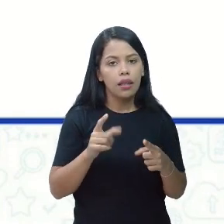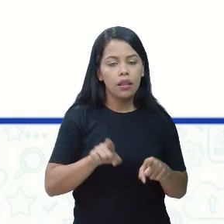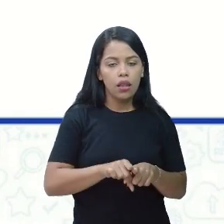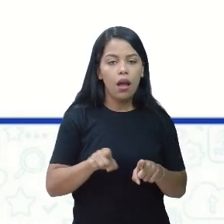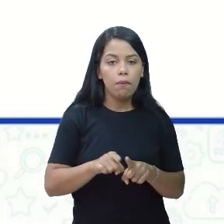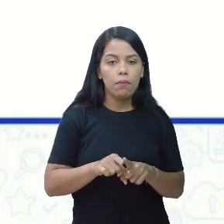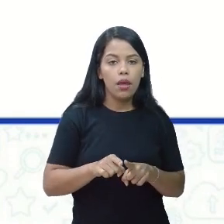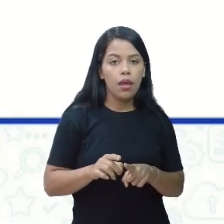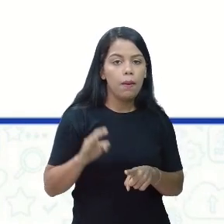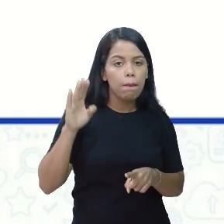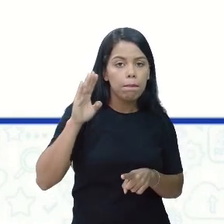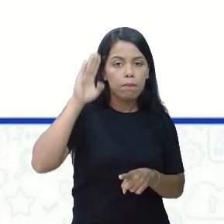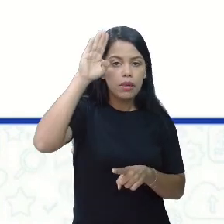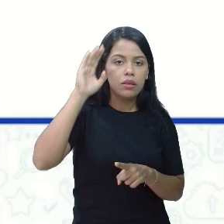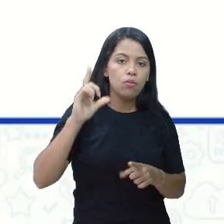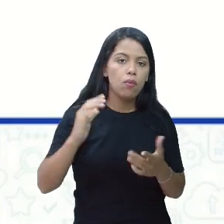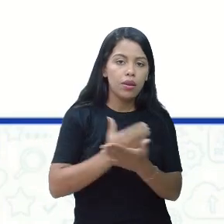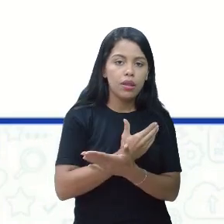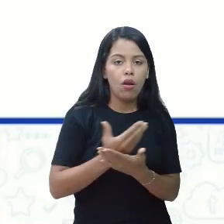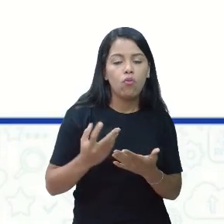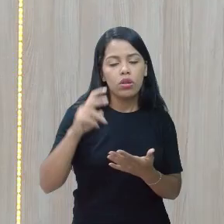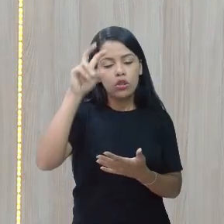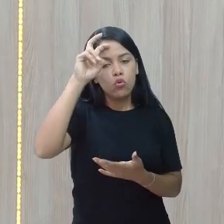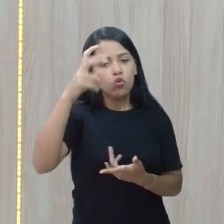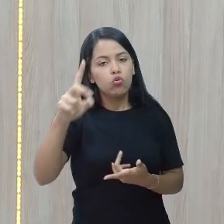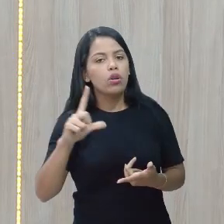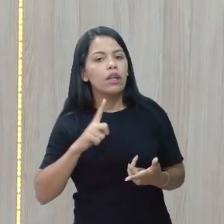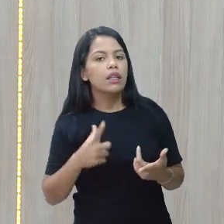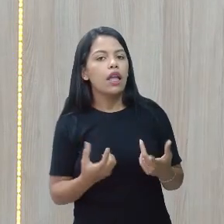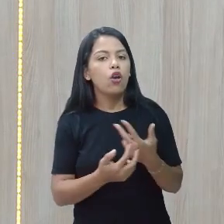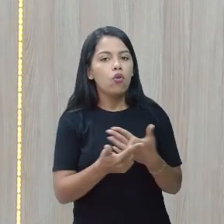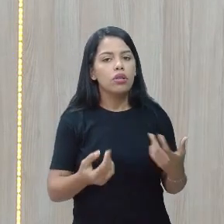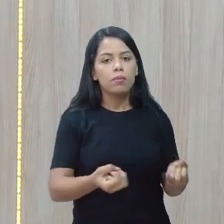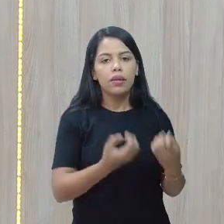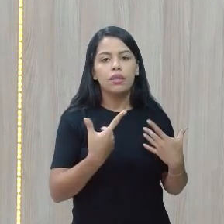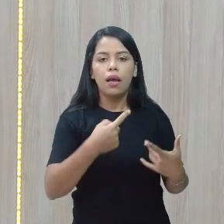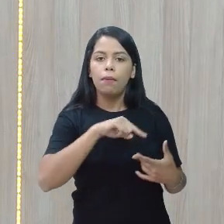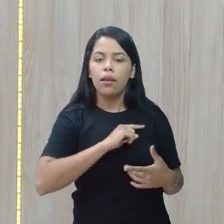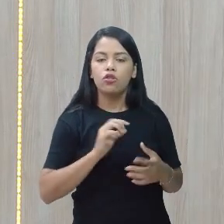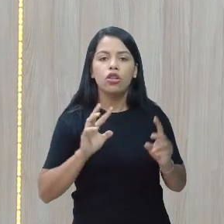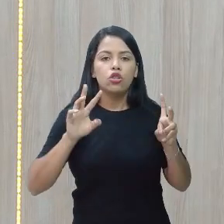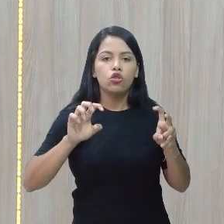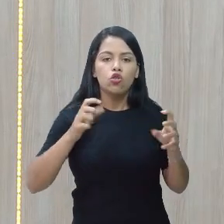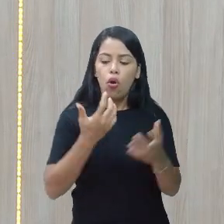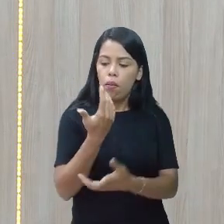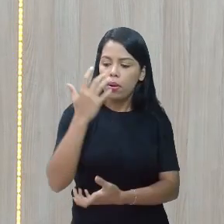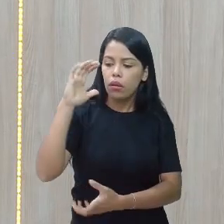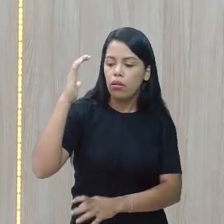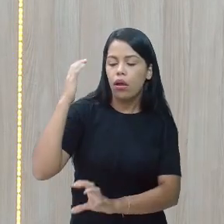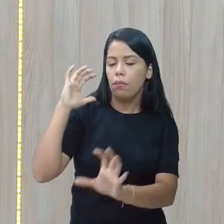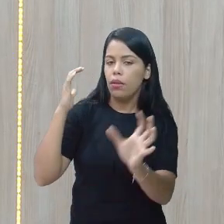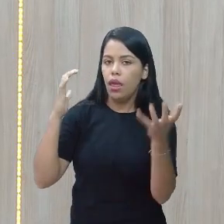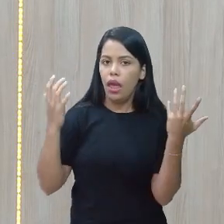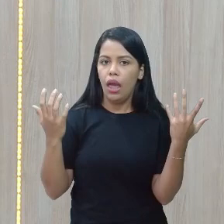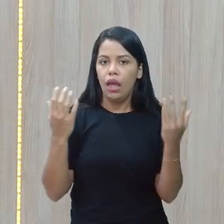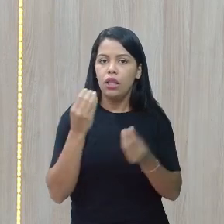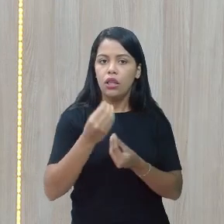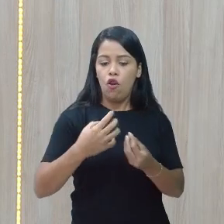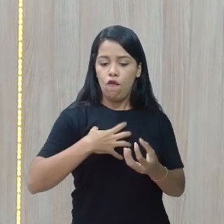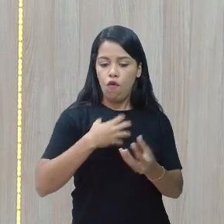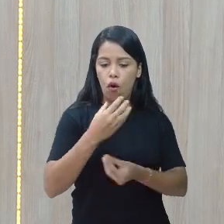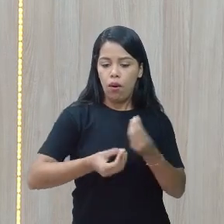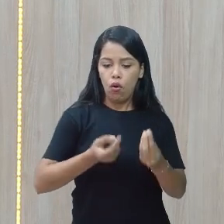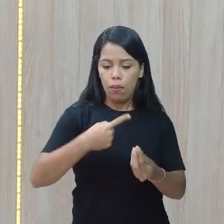nos ensinar sobre questões ambientais, formas de nos relacionar com o nosso planeta, que é uma coisa que a